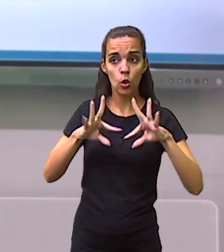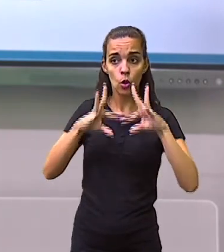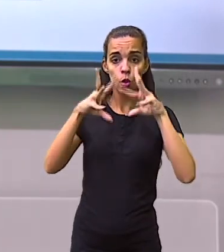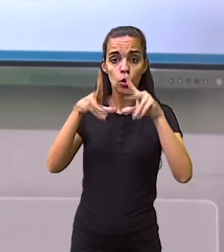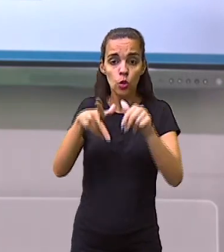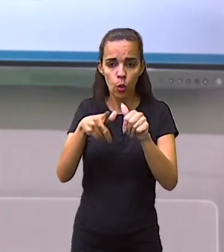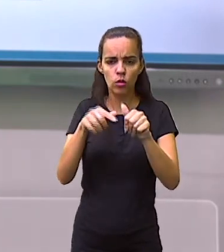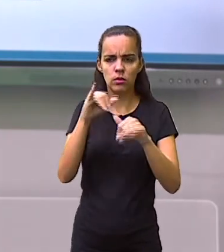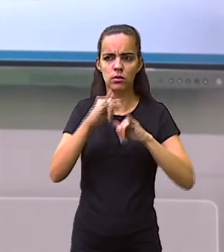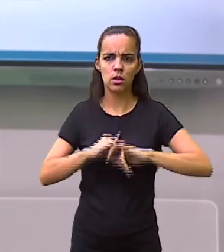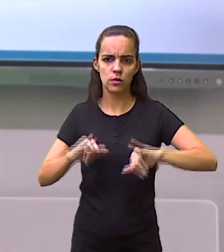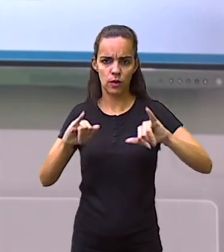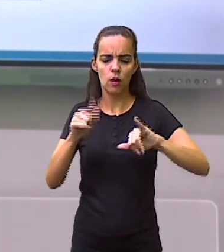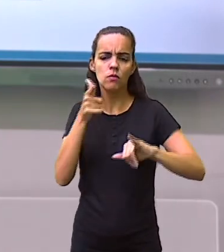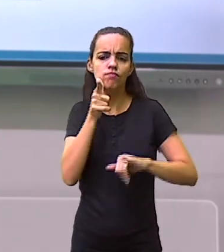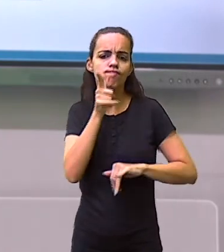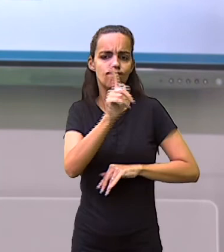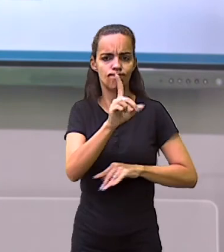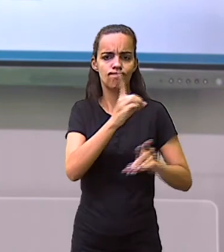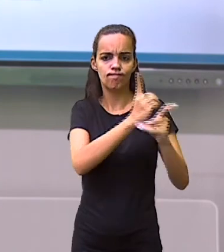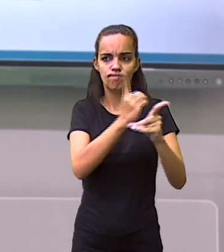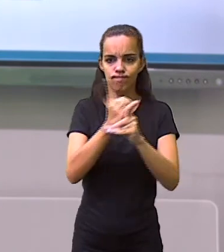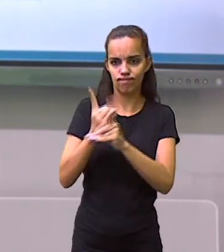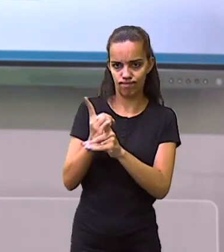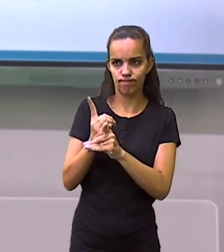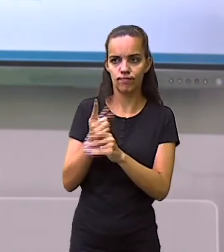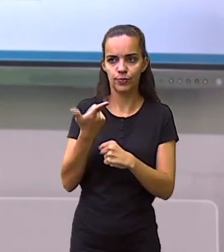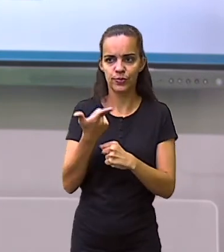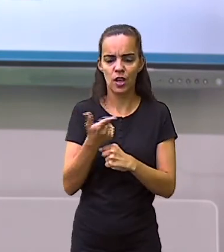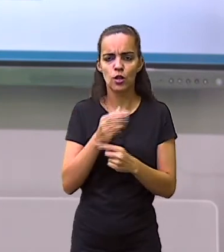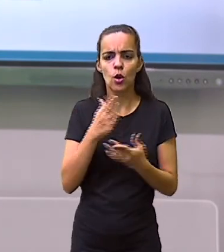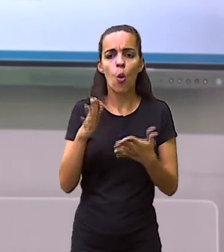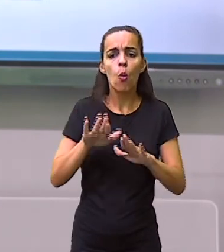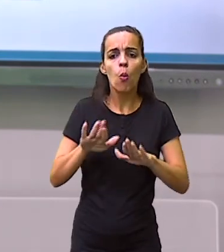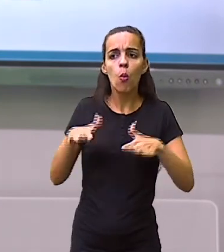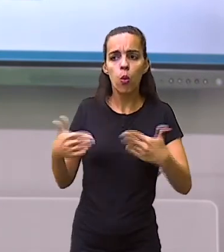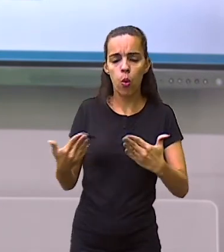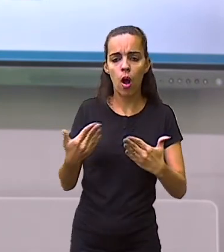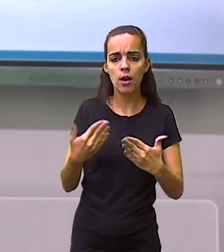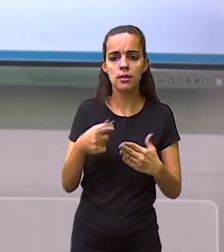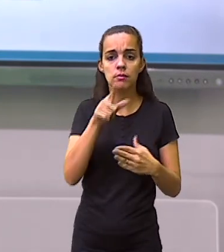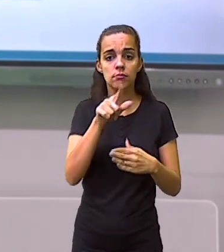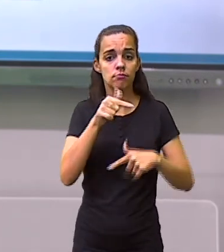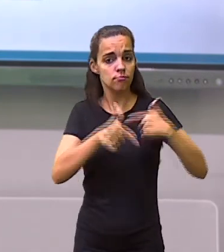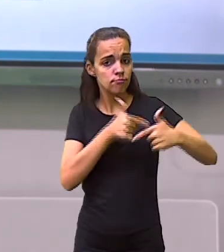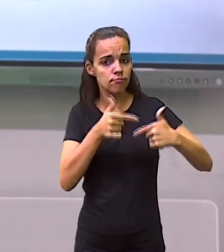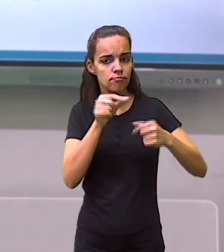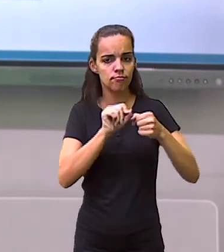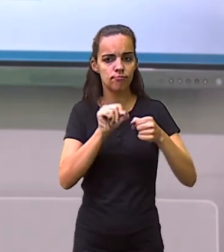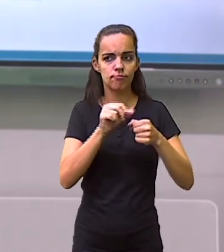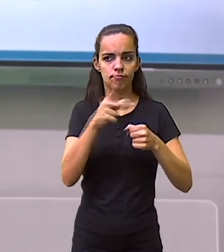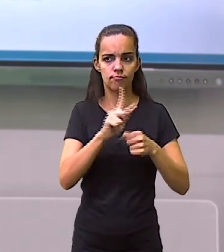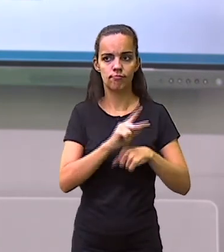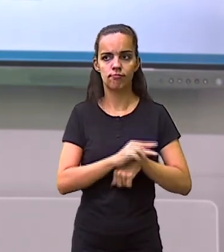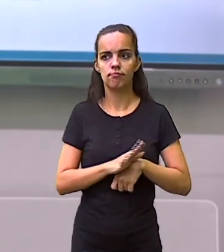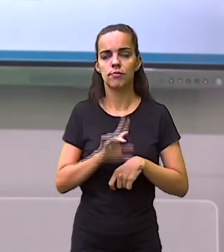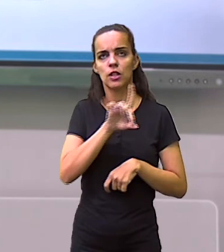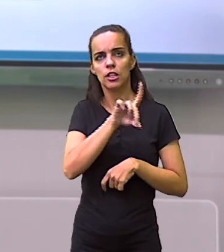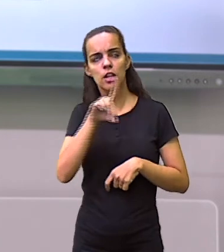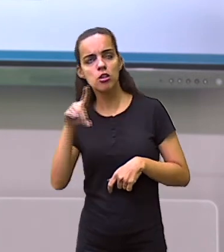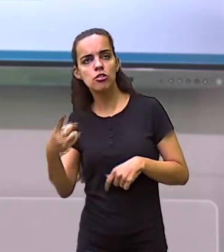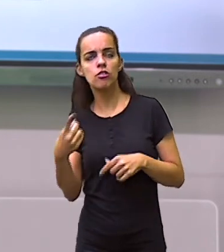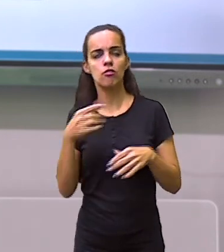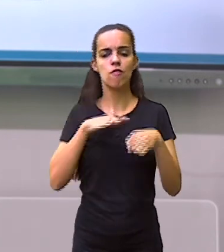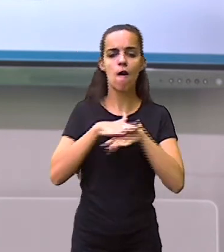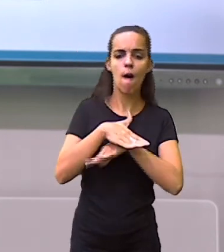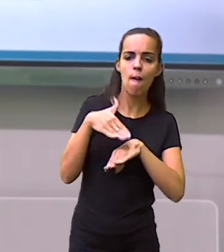você consegue identificar quais são essas atividades que você desenvolve ao longo do dia,